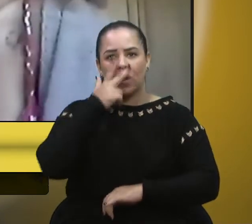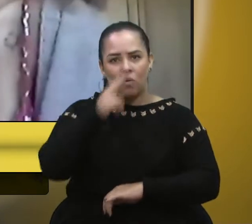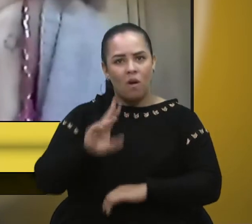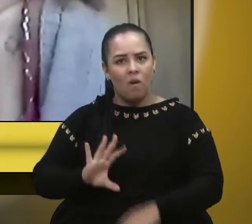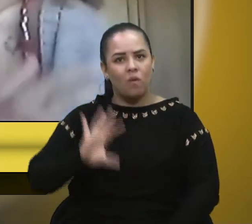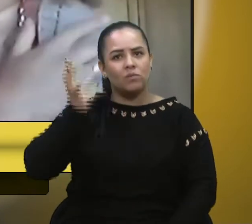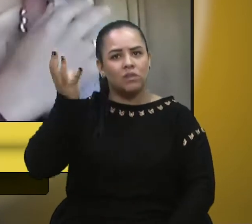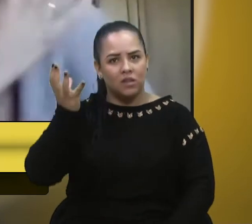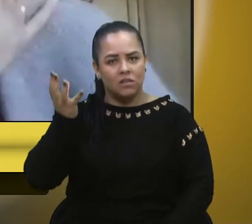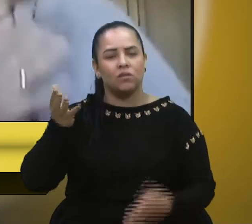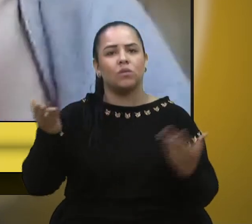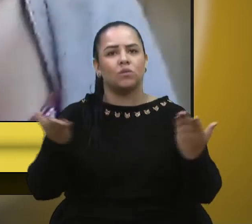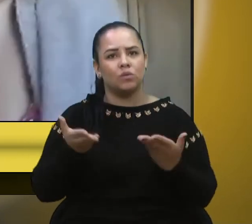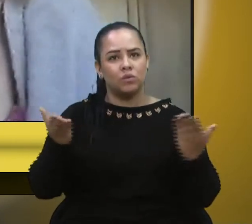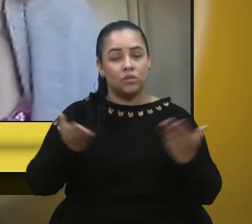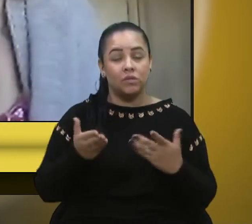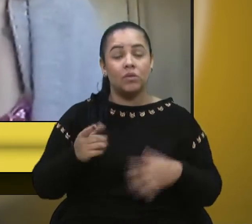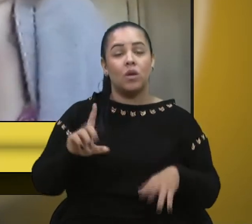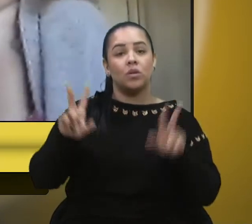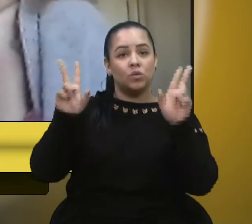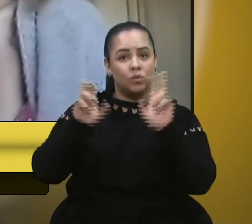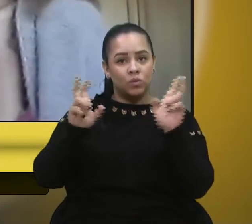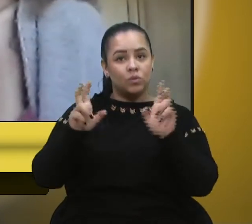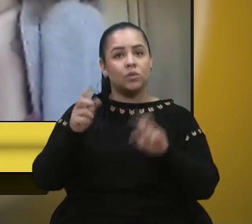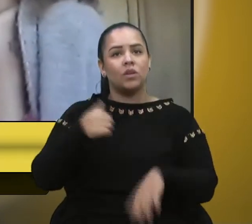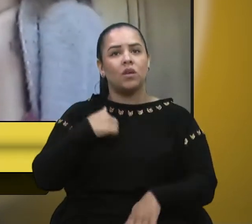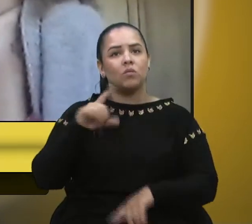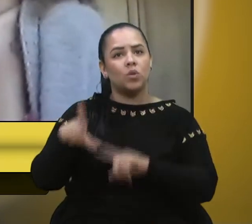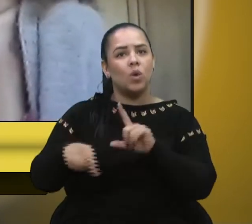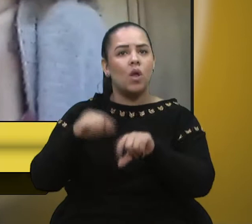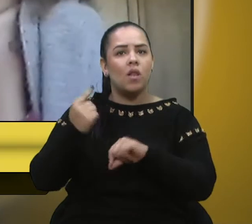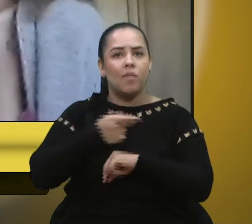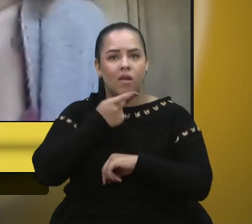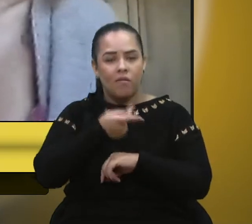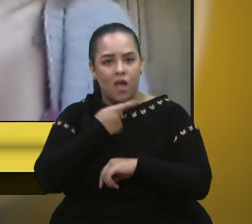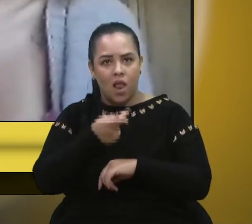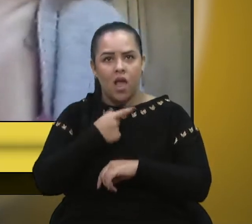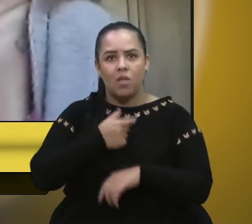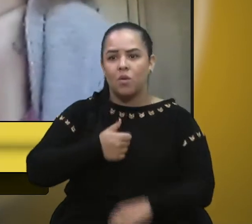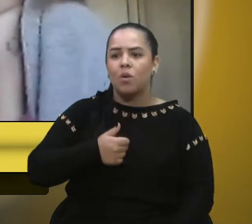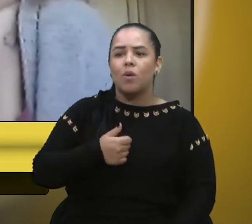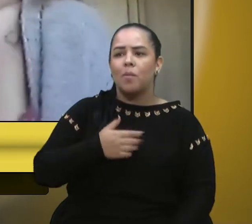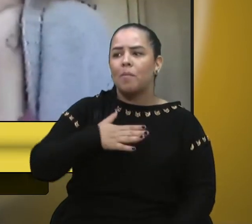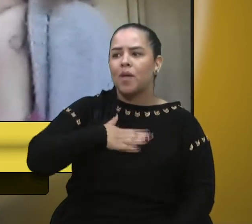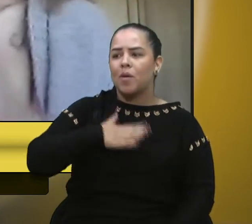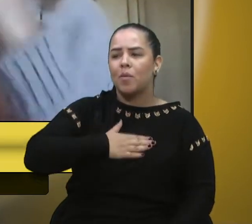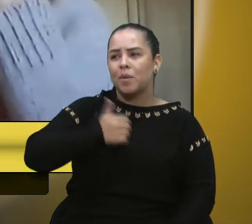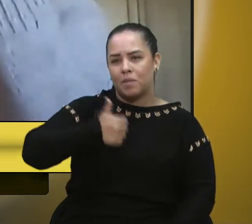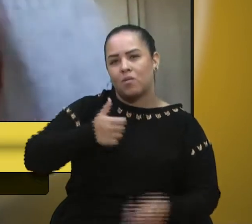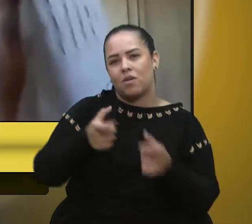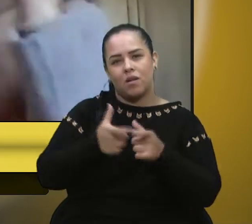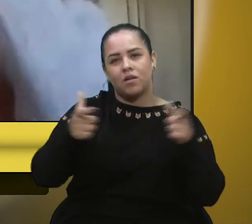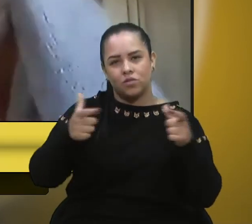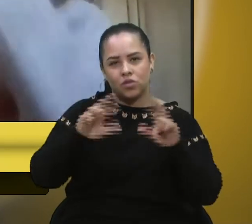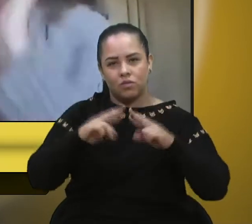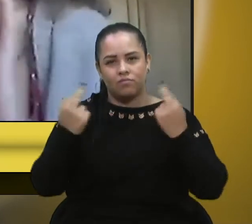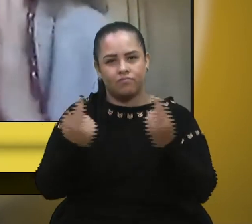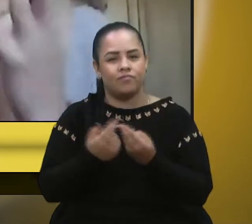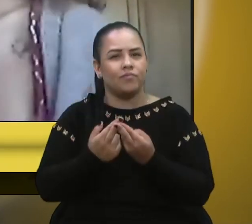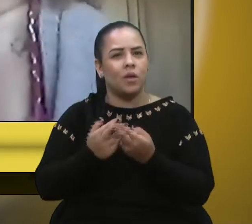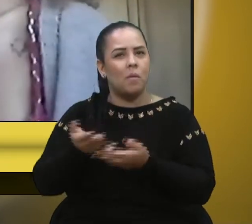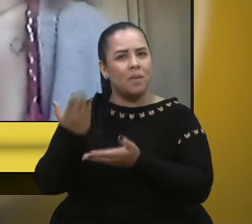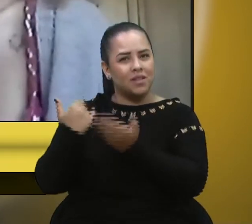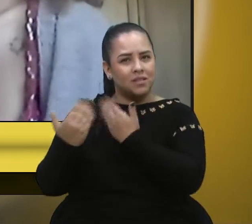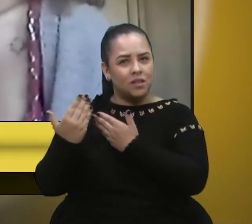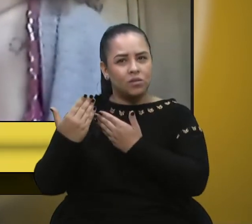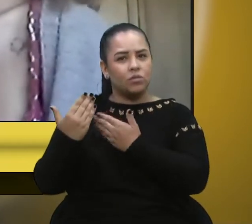que eu trago hoje é o assunto que eu escolhi para falar no meu primeiro grande expediente. Na época, eu não poderia ter a